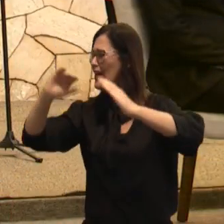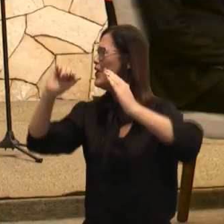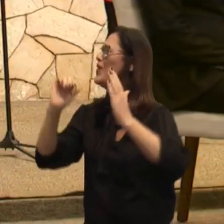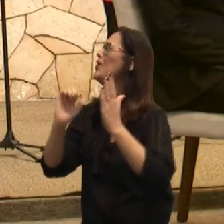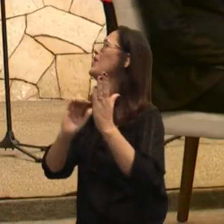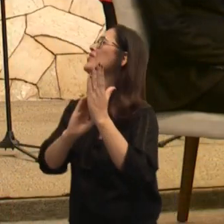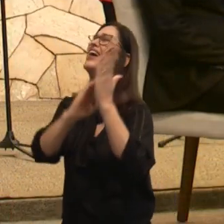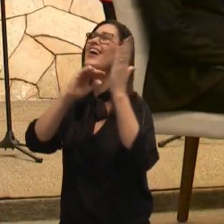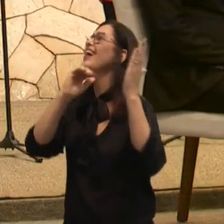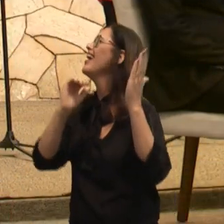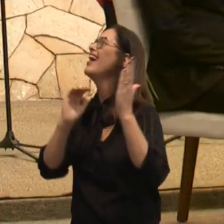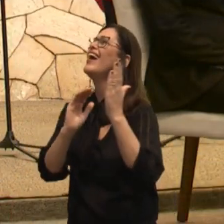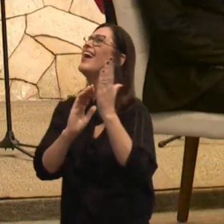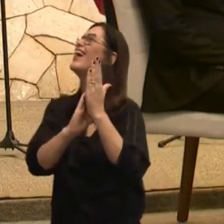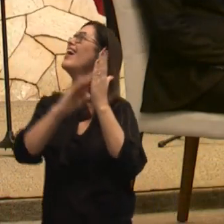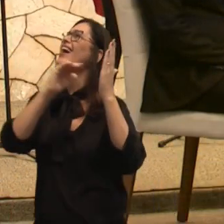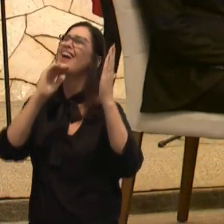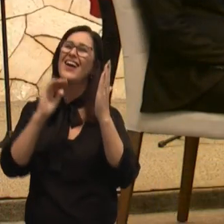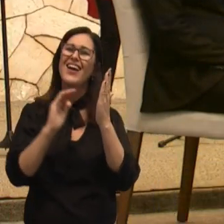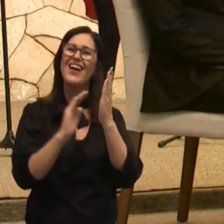Cantarei,